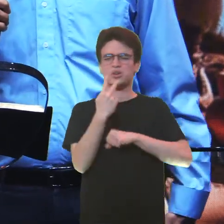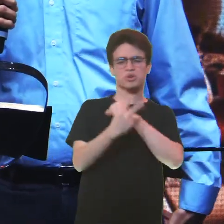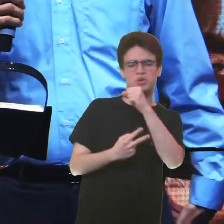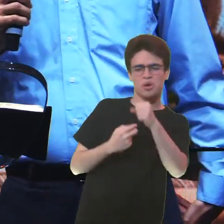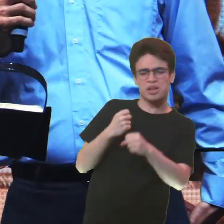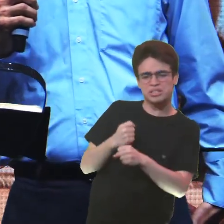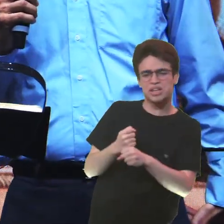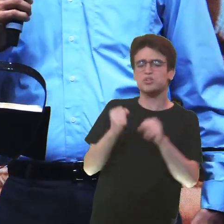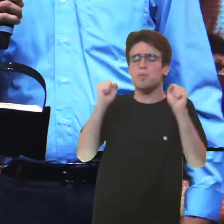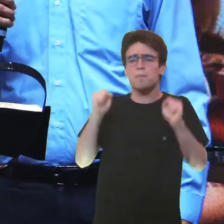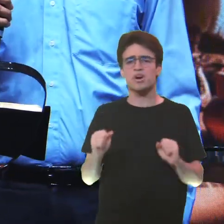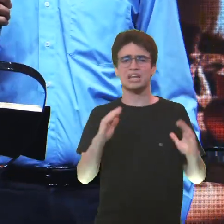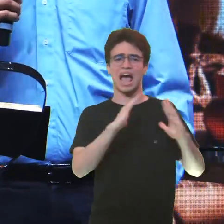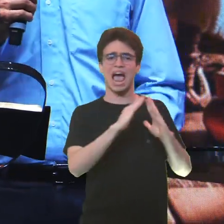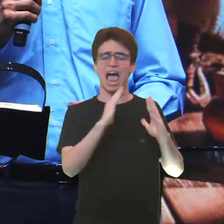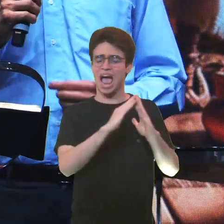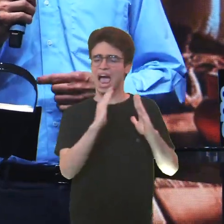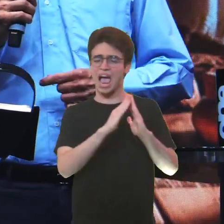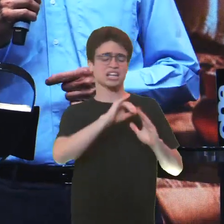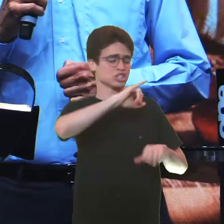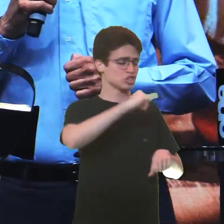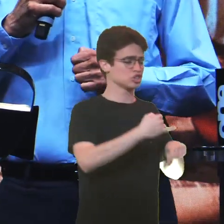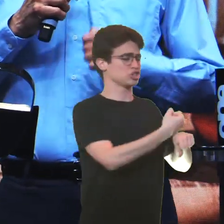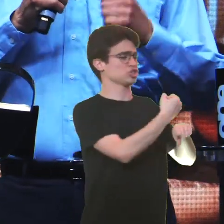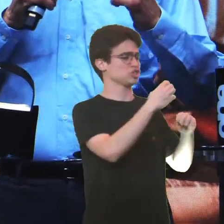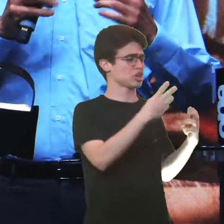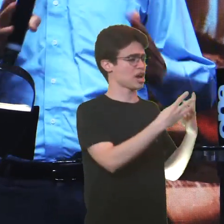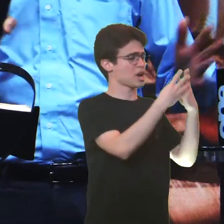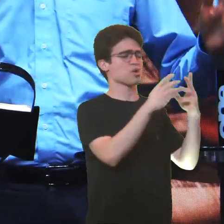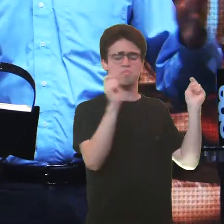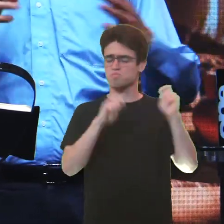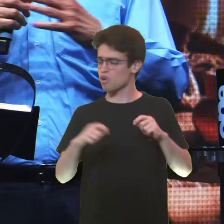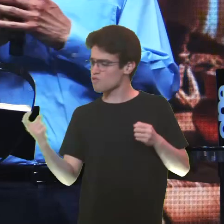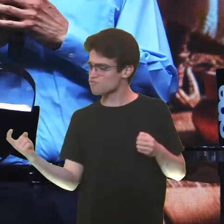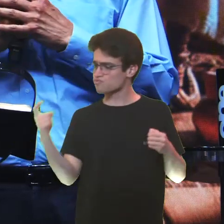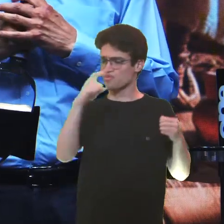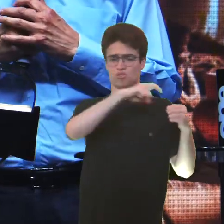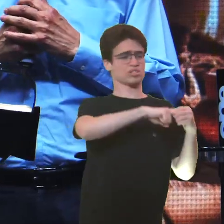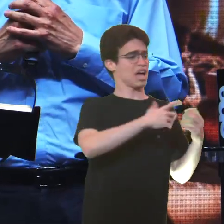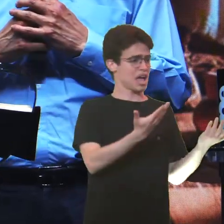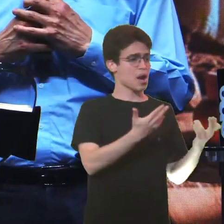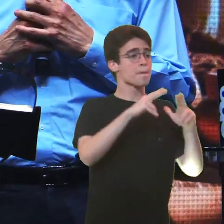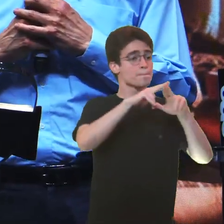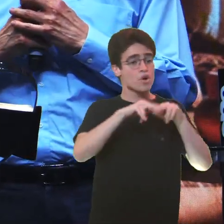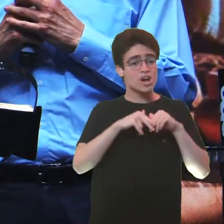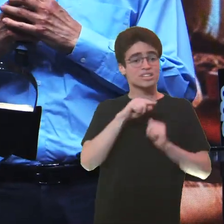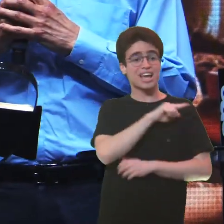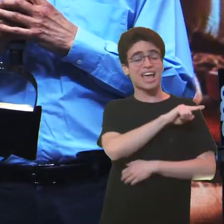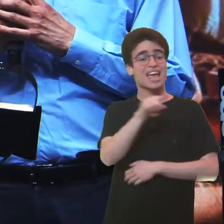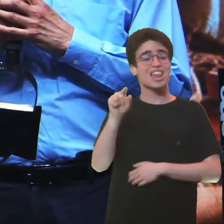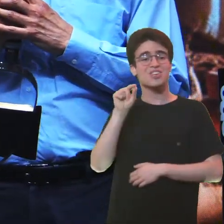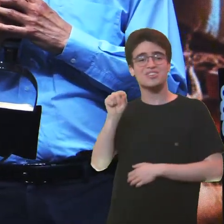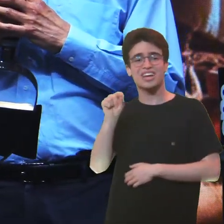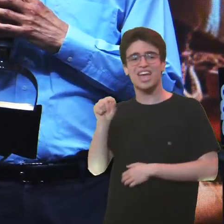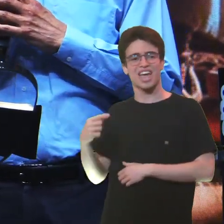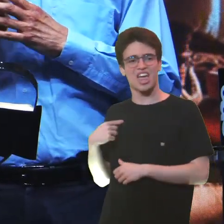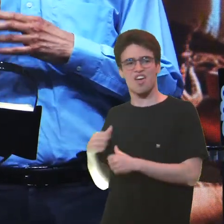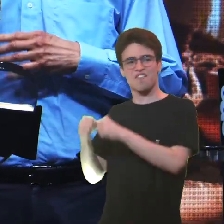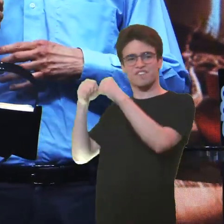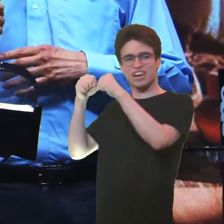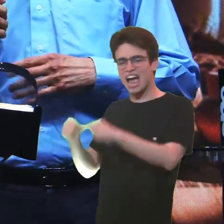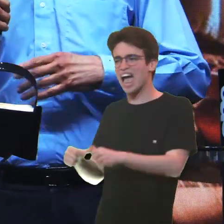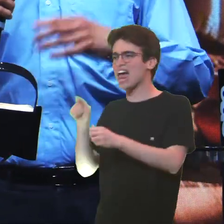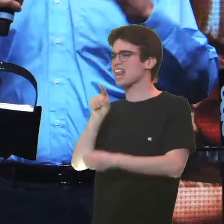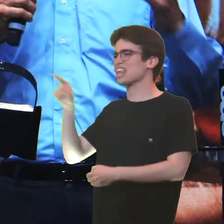voltariam para casa. Y por lo tanto ellos no querían echar raíces en Babilonia, E portanto eles não queriam criar raízes na